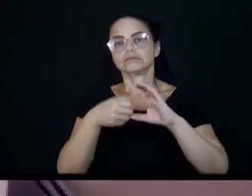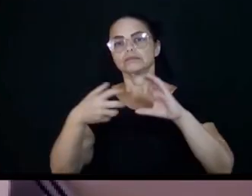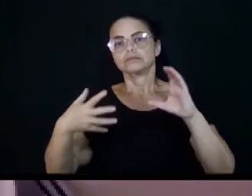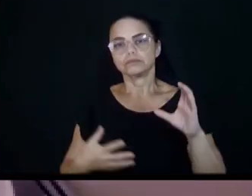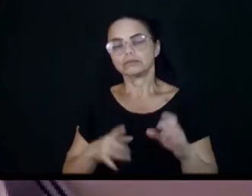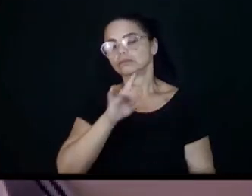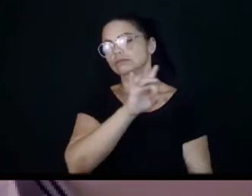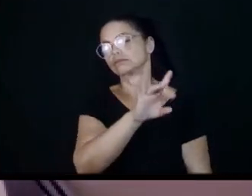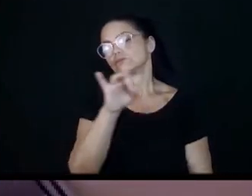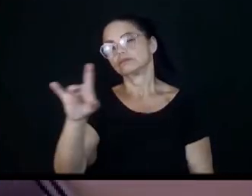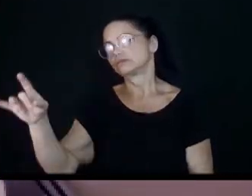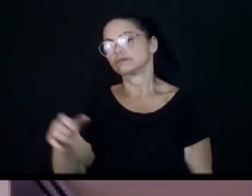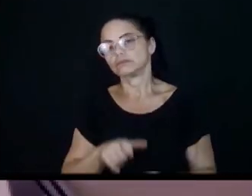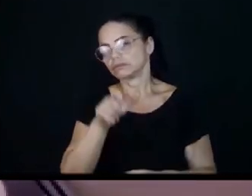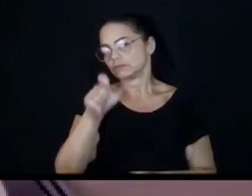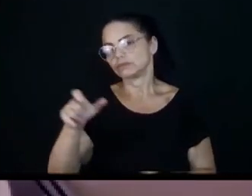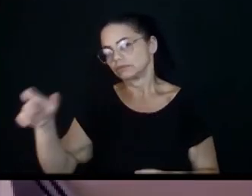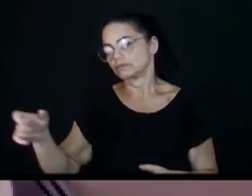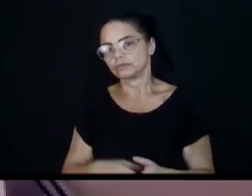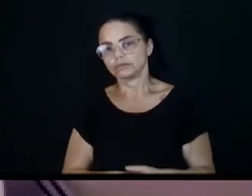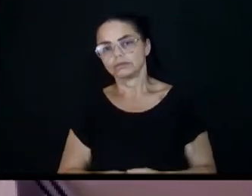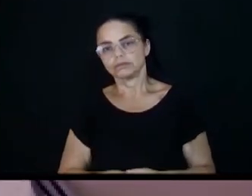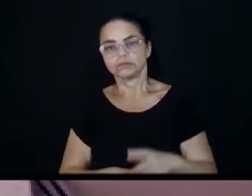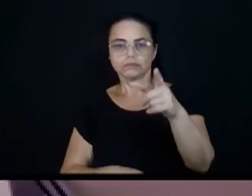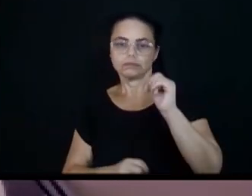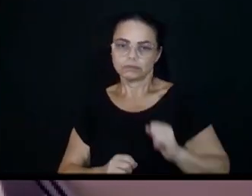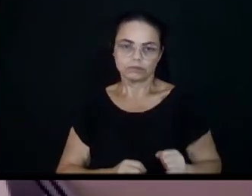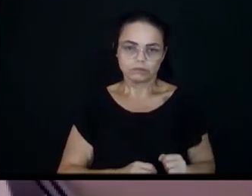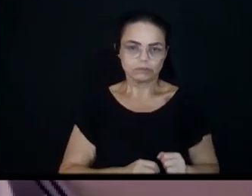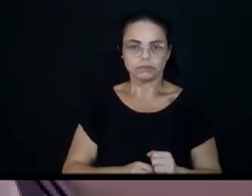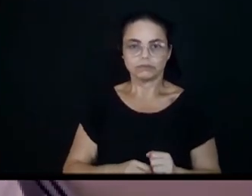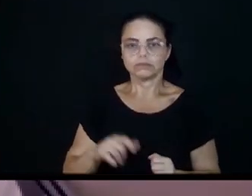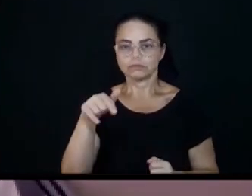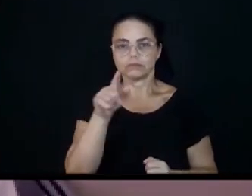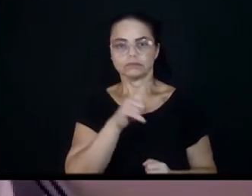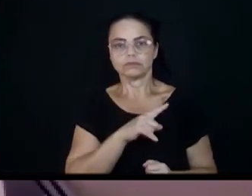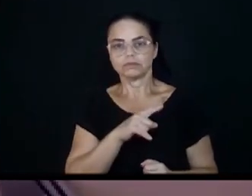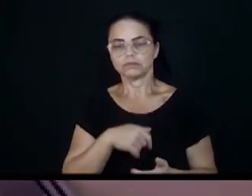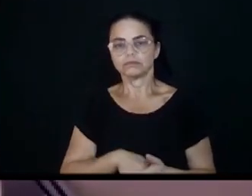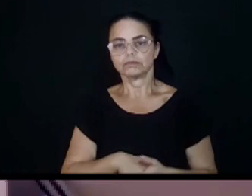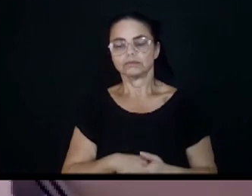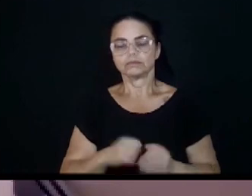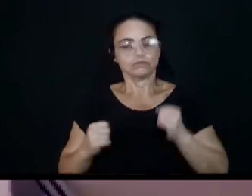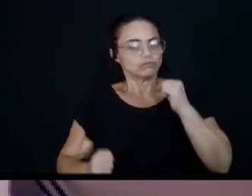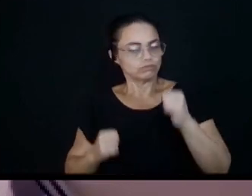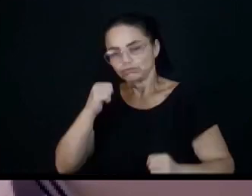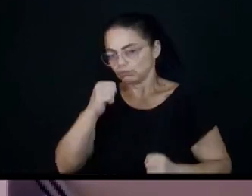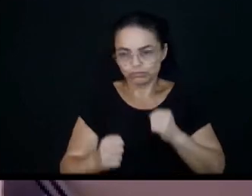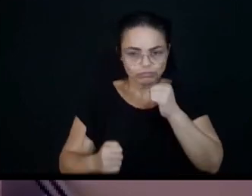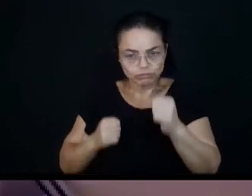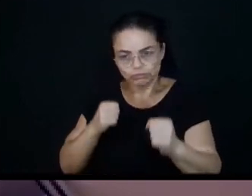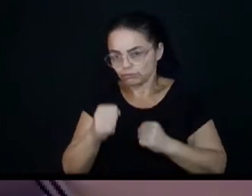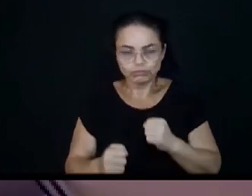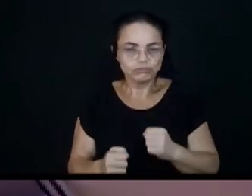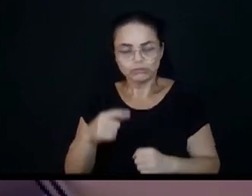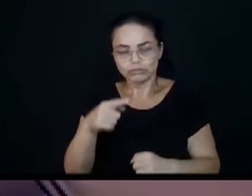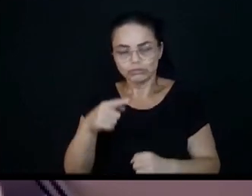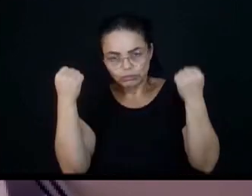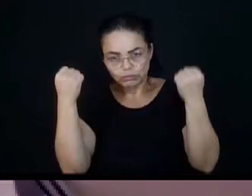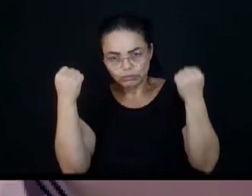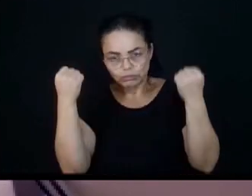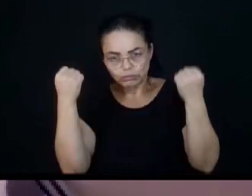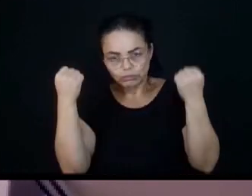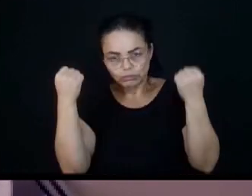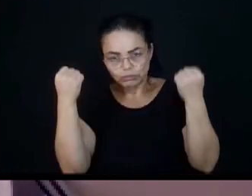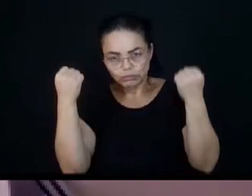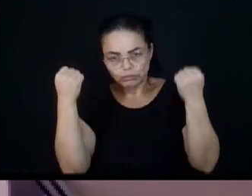Eu não vou chegar para você e dizer assim, Cassiane, vai andar 1 hora, vai correr, vai fazer 1 hora de academia. Cada caso é um caso.